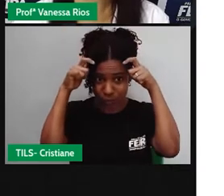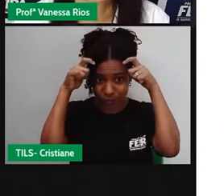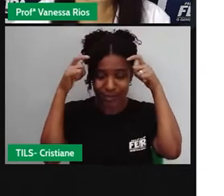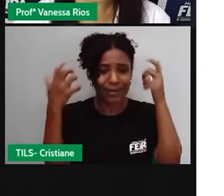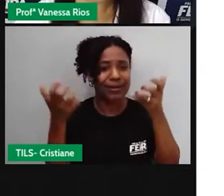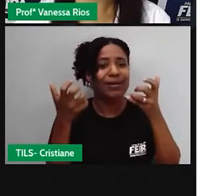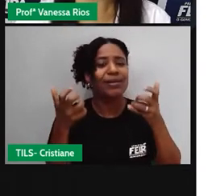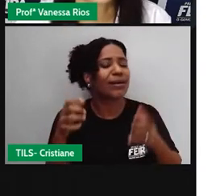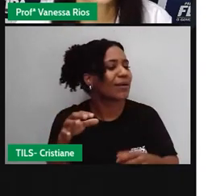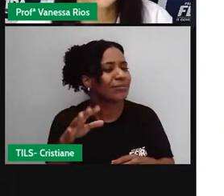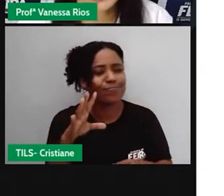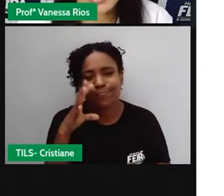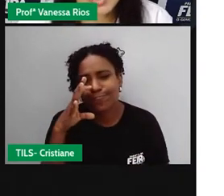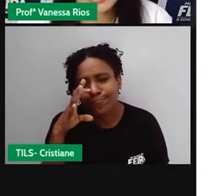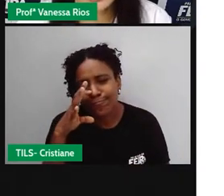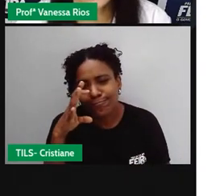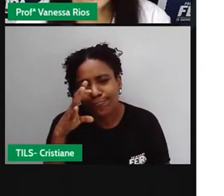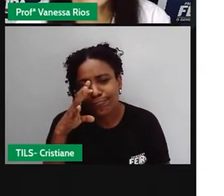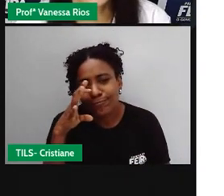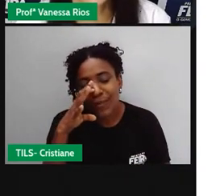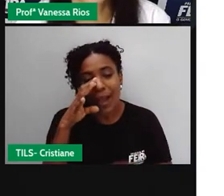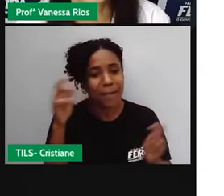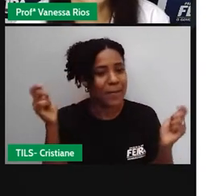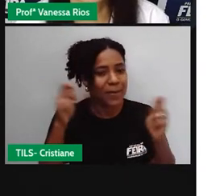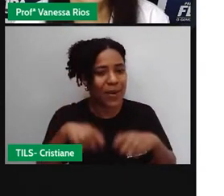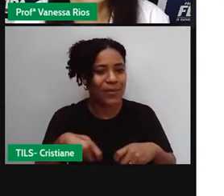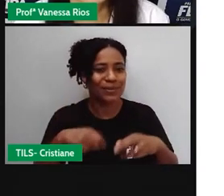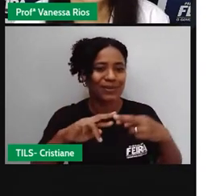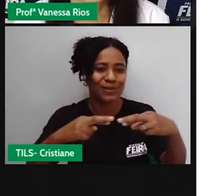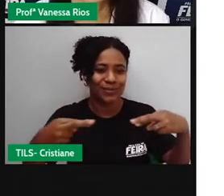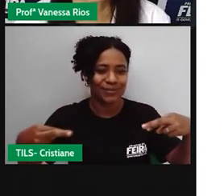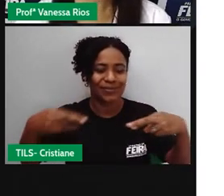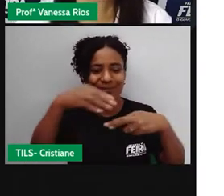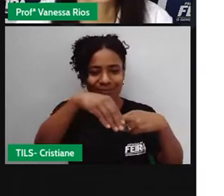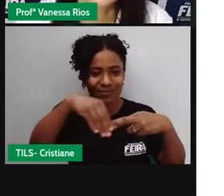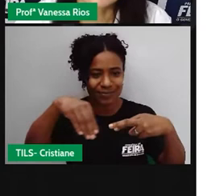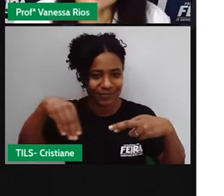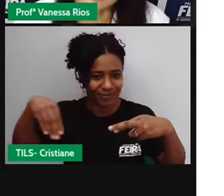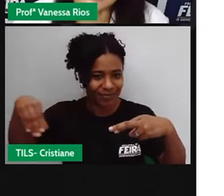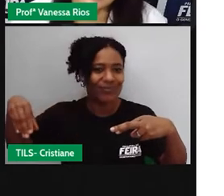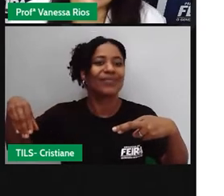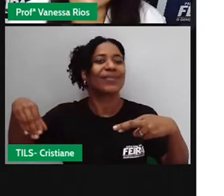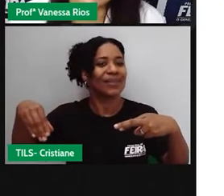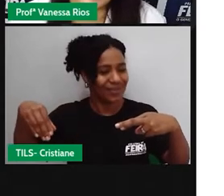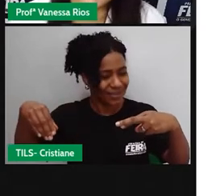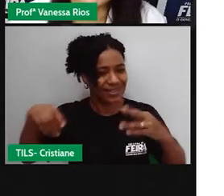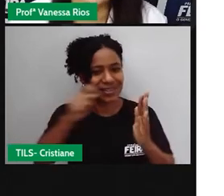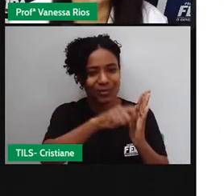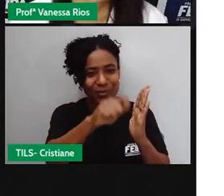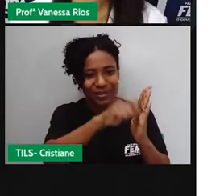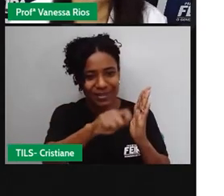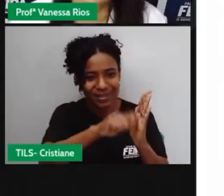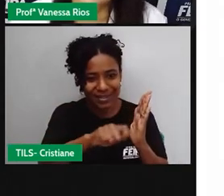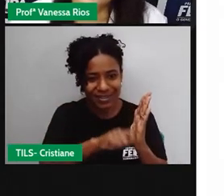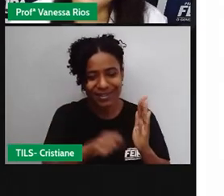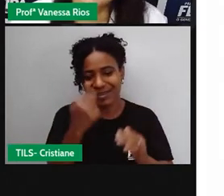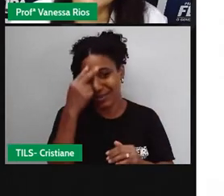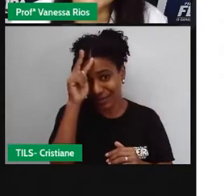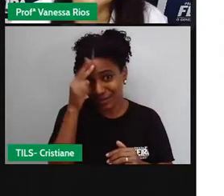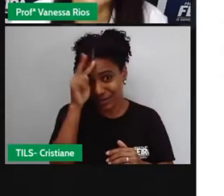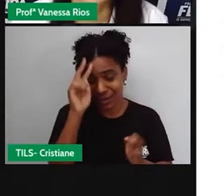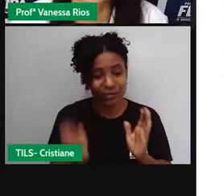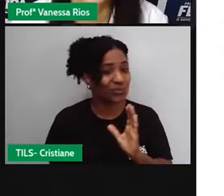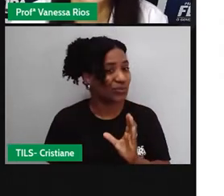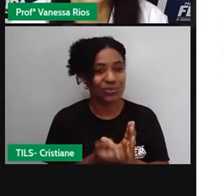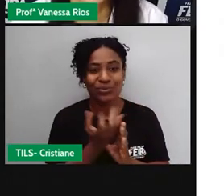puderam ser impressos. Essas histórias elas puderam serem escritas. E a partir disso surgiu, então,